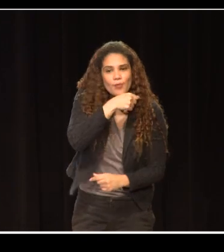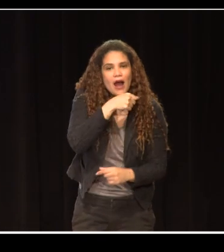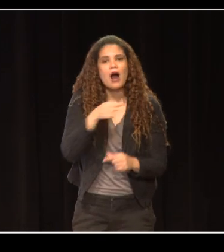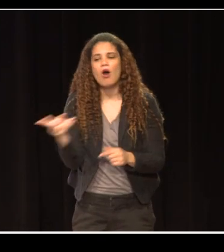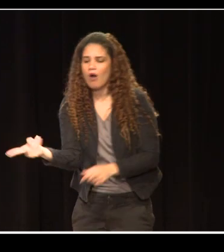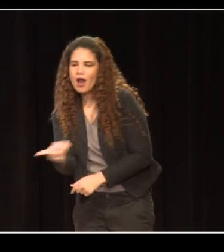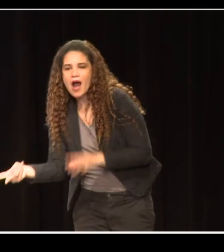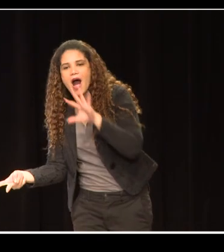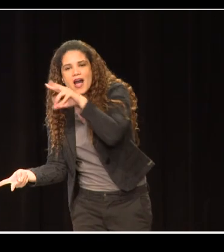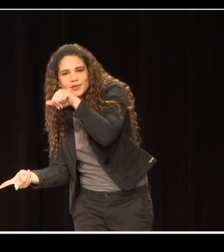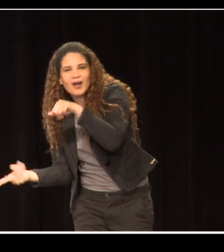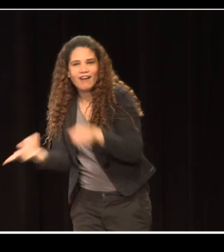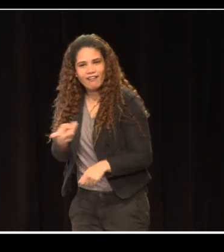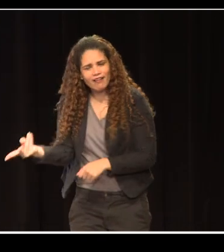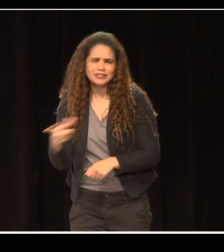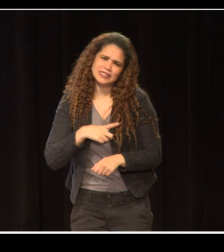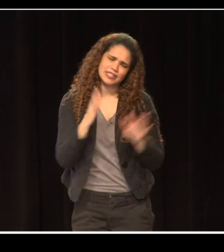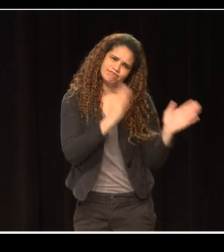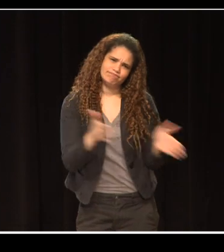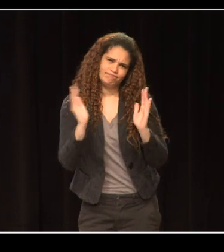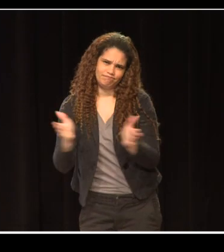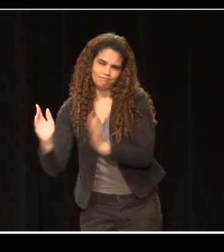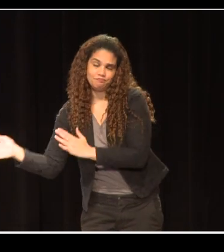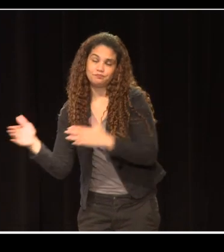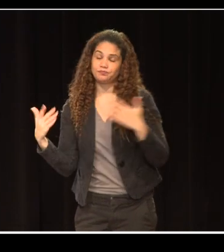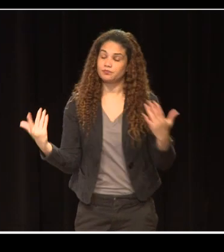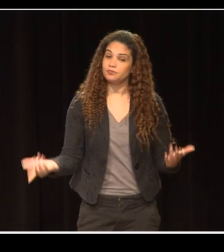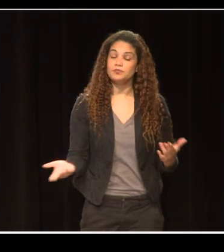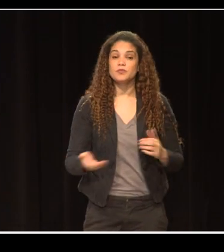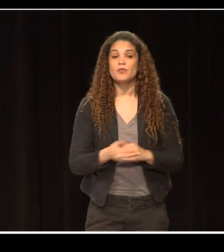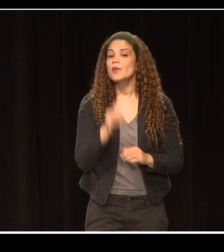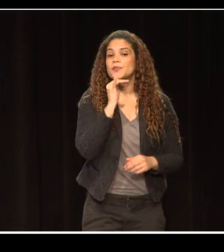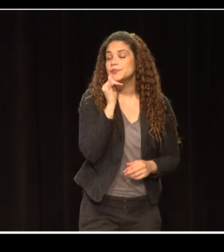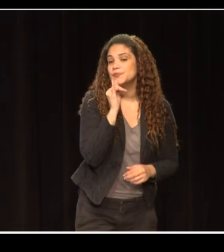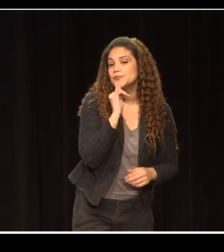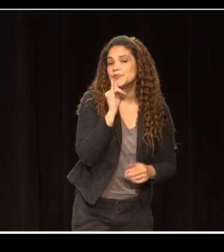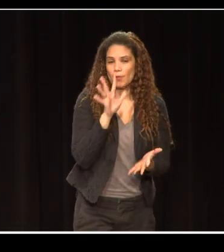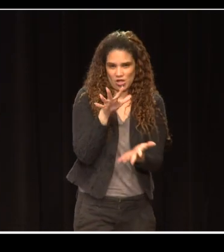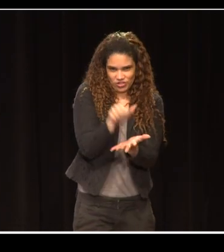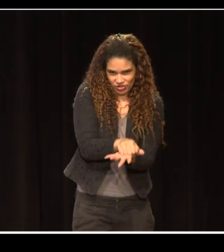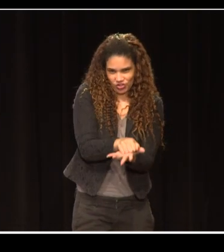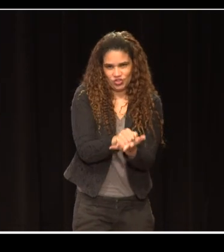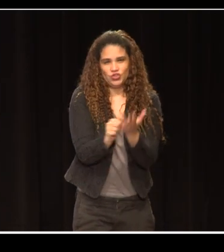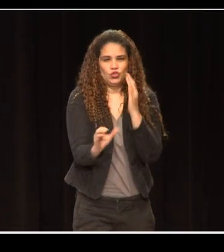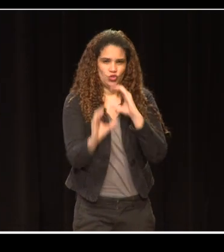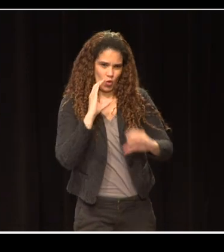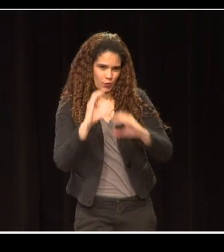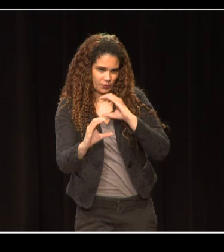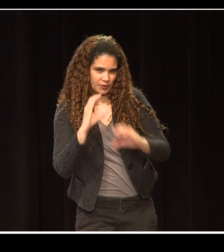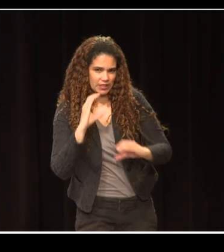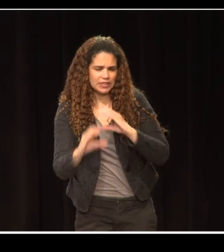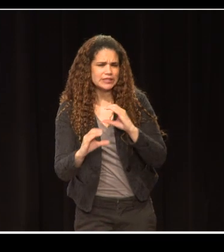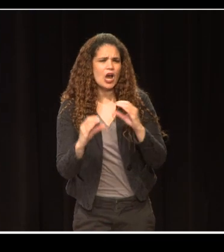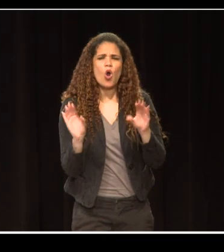em diferentes instâncias. Então, por exemplo, esses registros de comunicação, né?